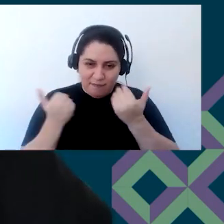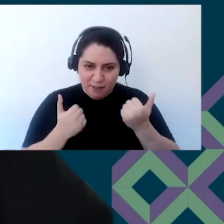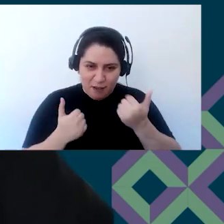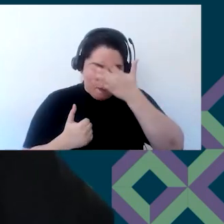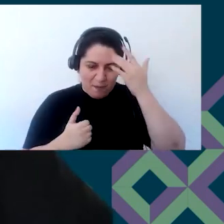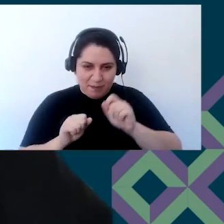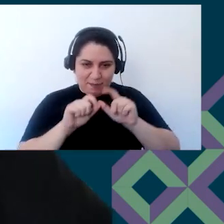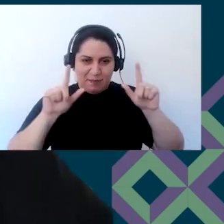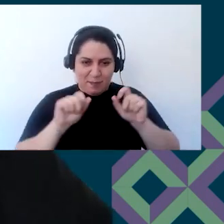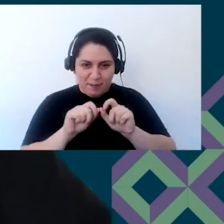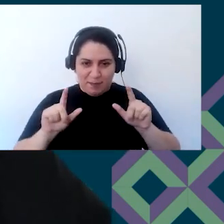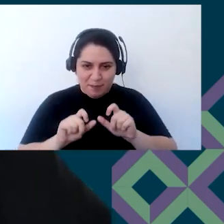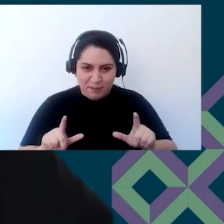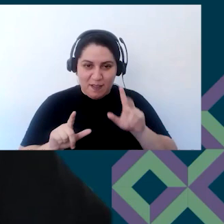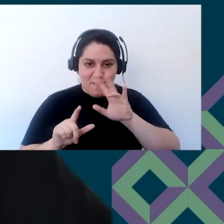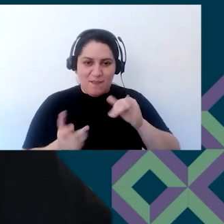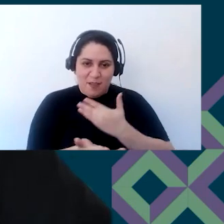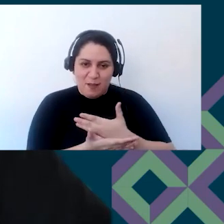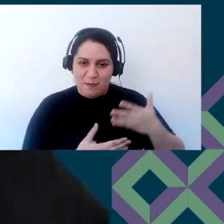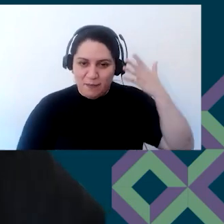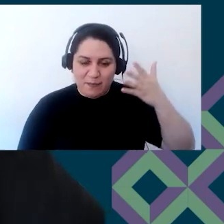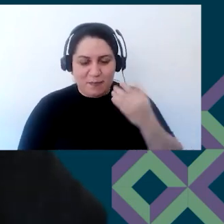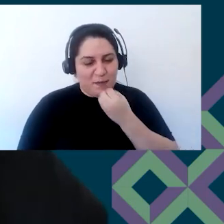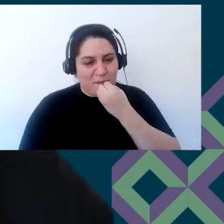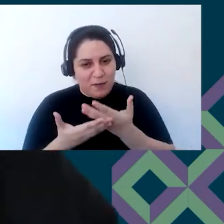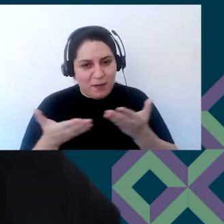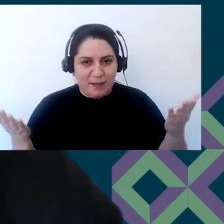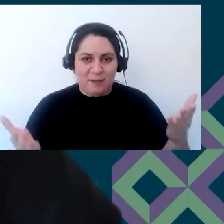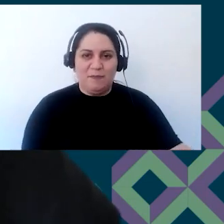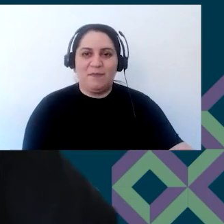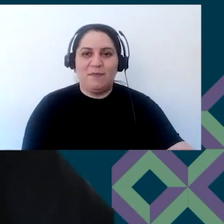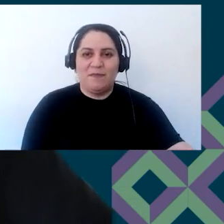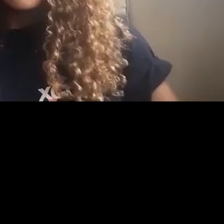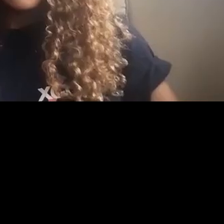pessoas maravilhosas para iniciarem essa talk. Tenha uma boa sessão.